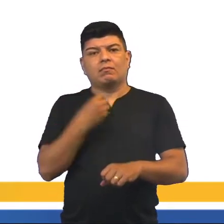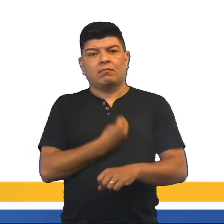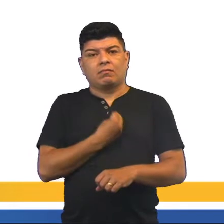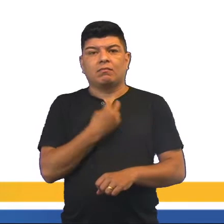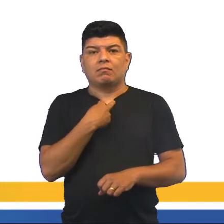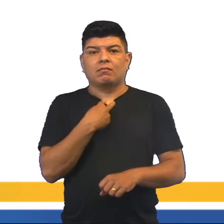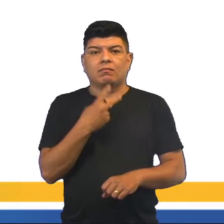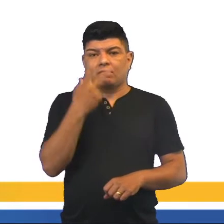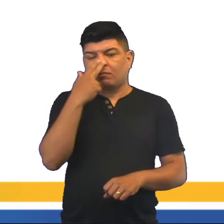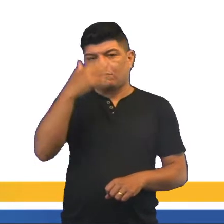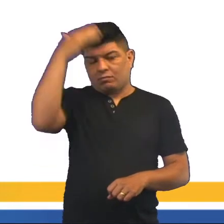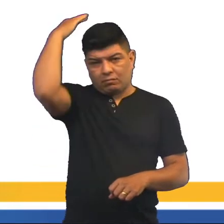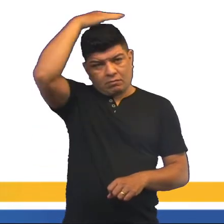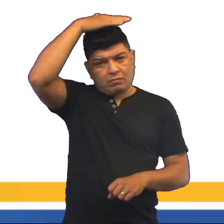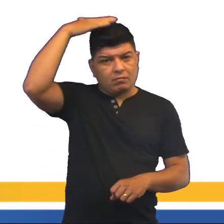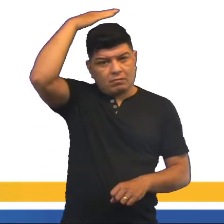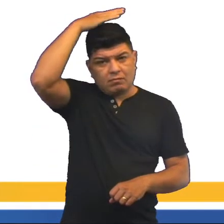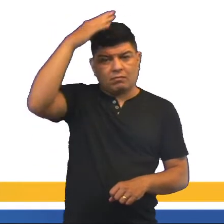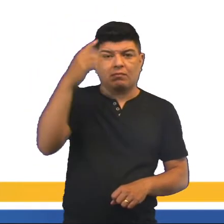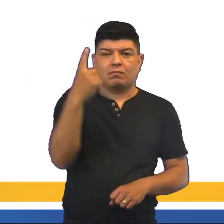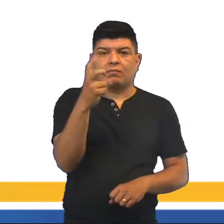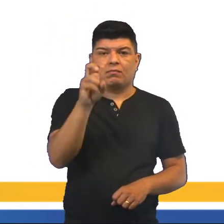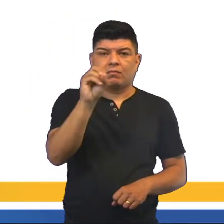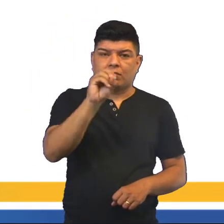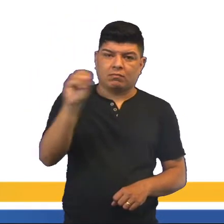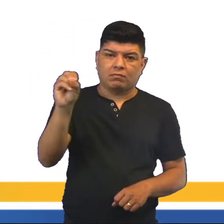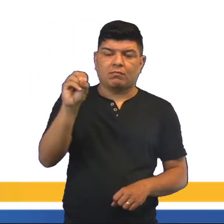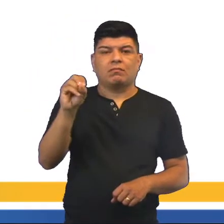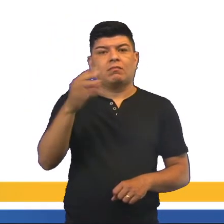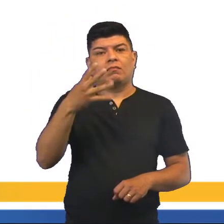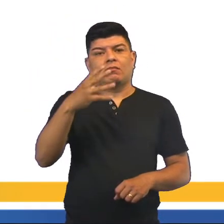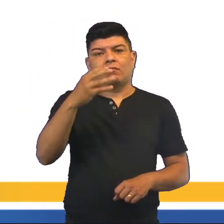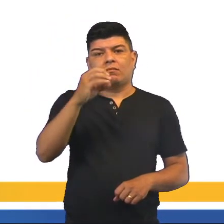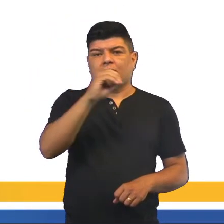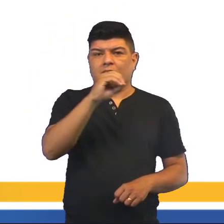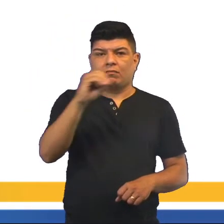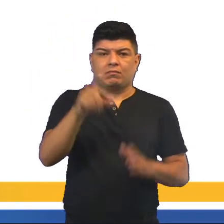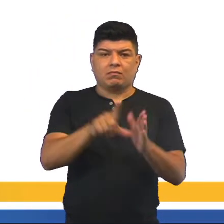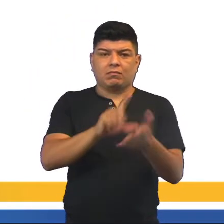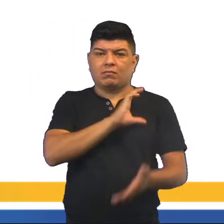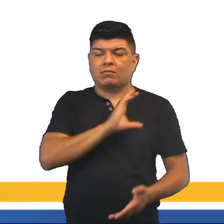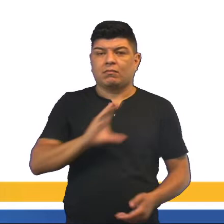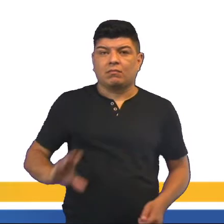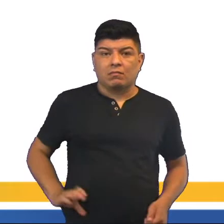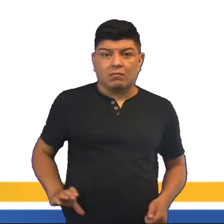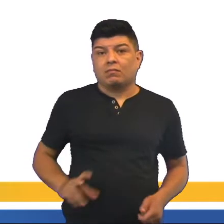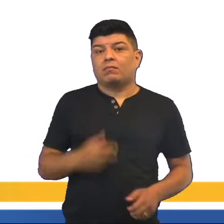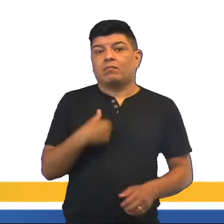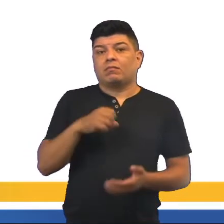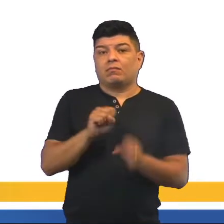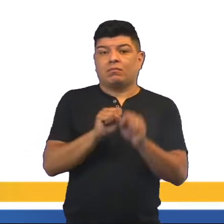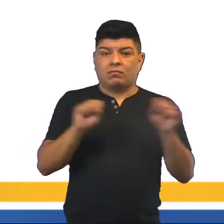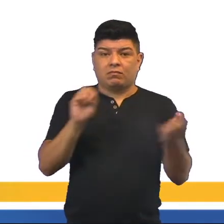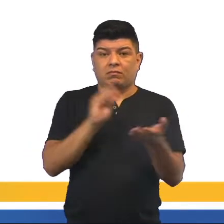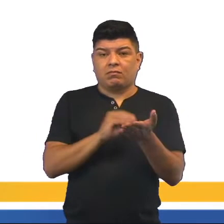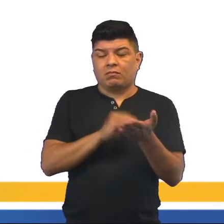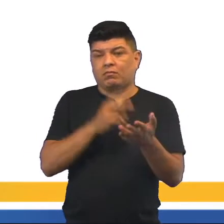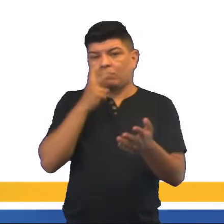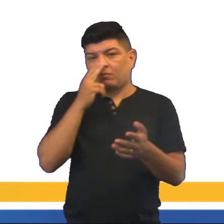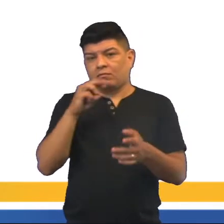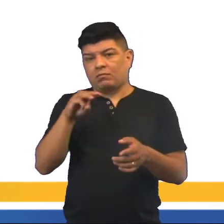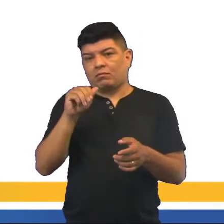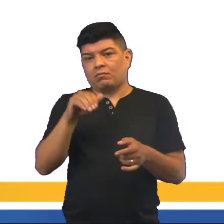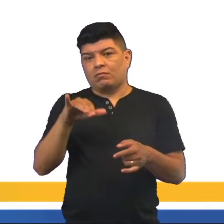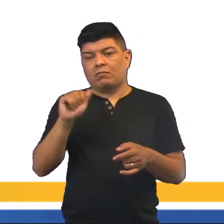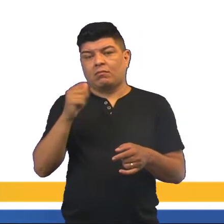ocupou a região mexicana entre os anos de 1500 e 400 a.C. Desprovido de um sistema alfabético, a escrita